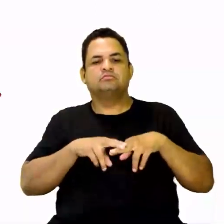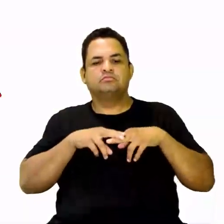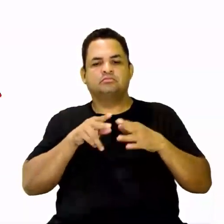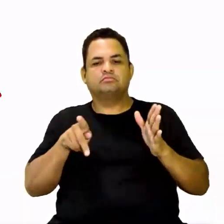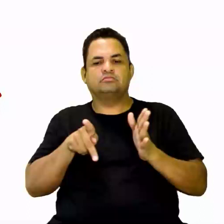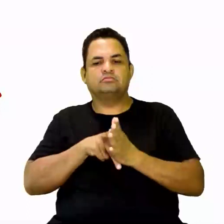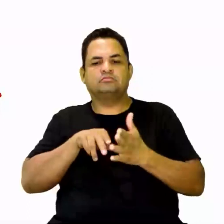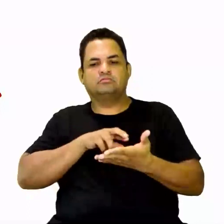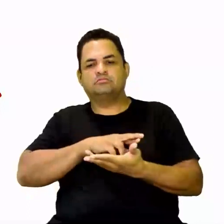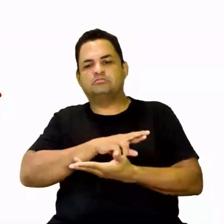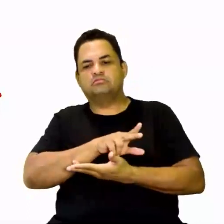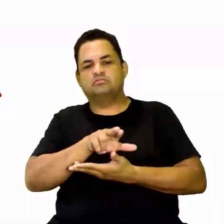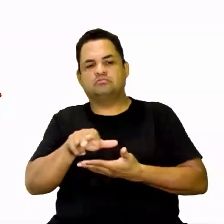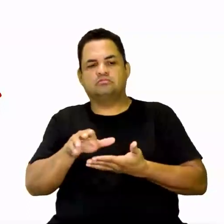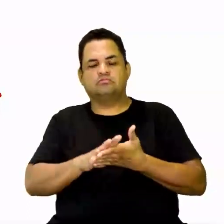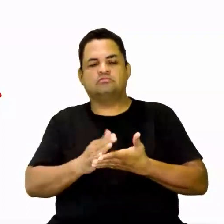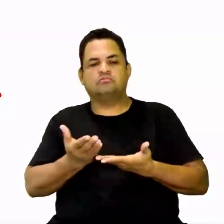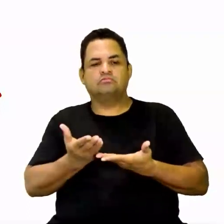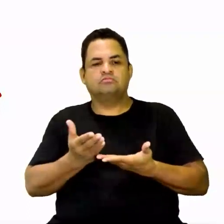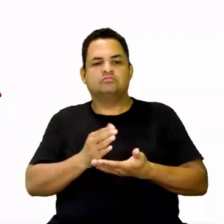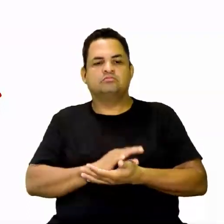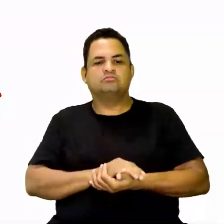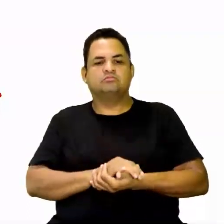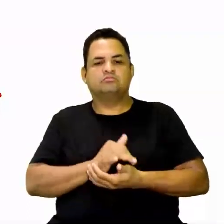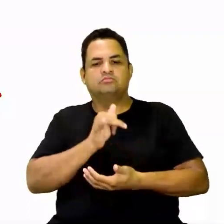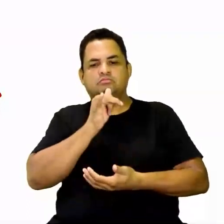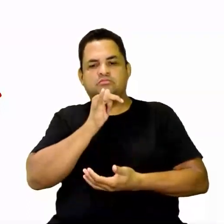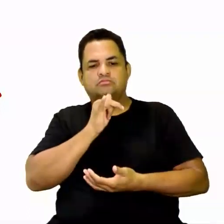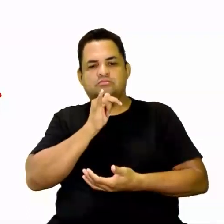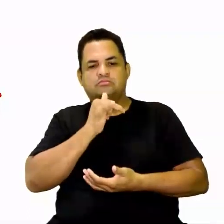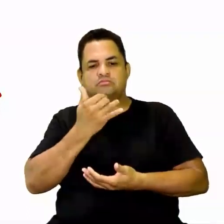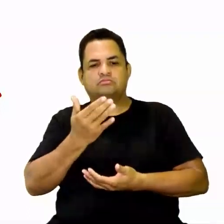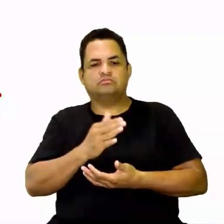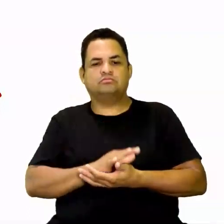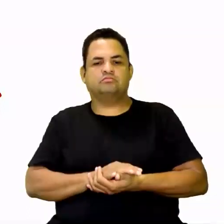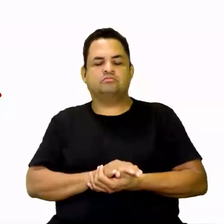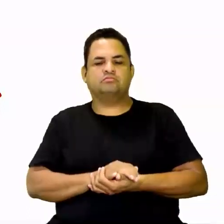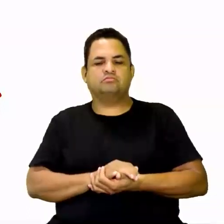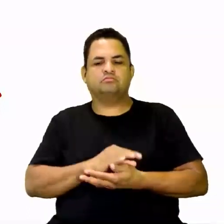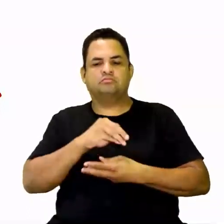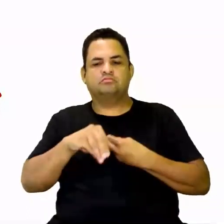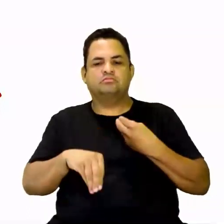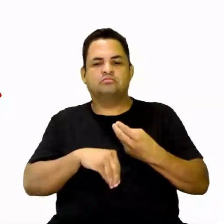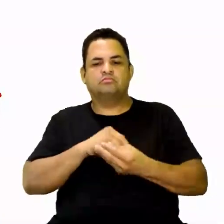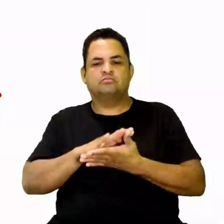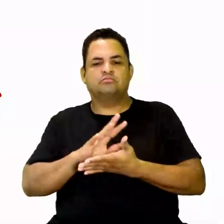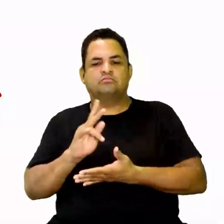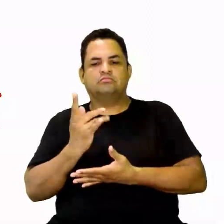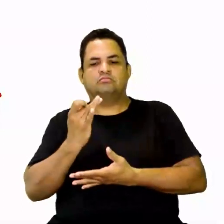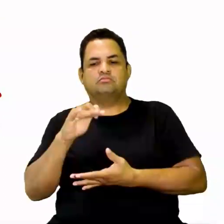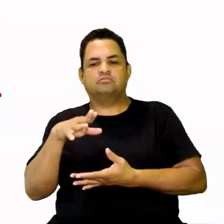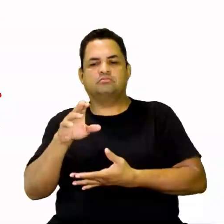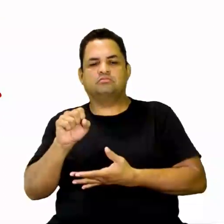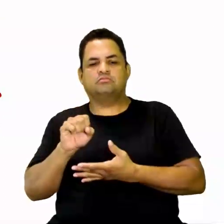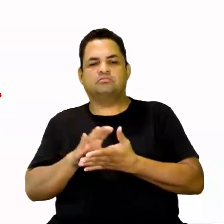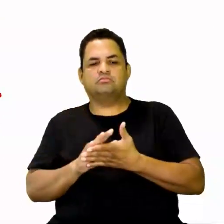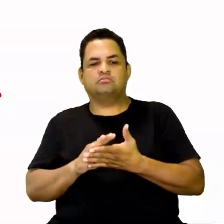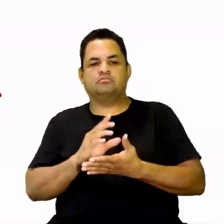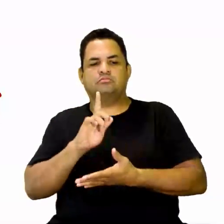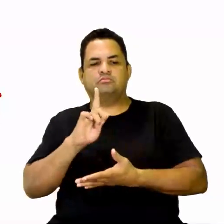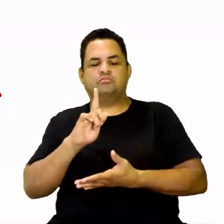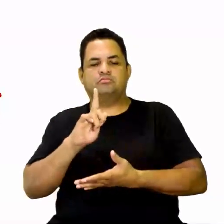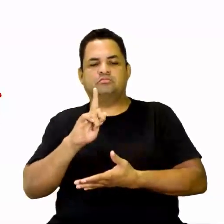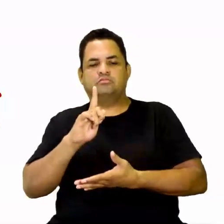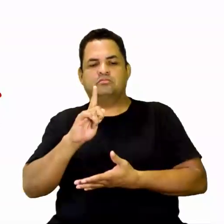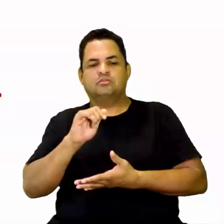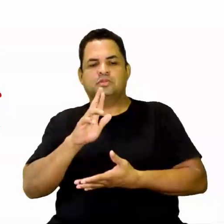propriedades variam em sua extensão. São exemplos de misturas heterogêneas